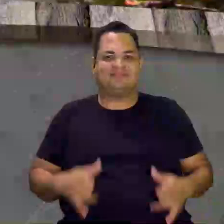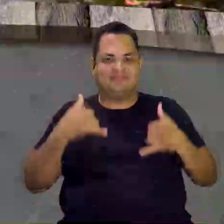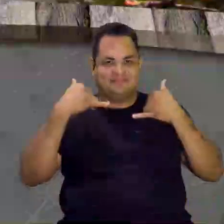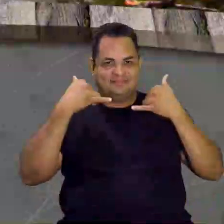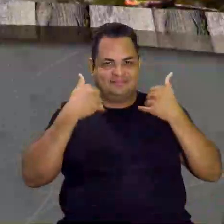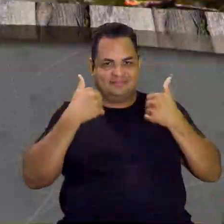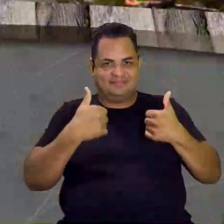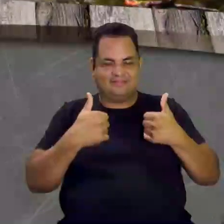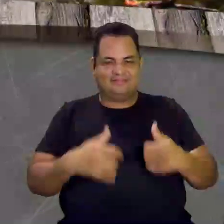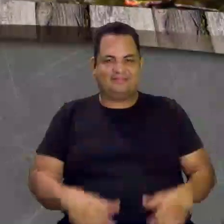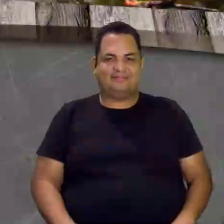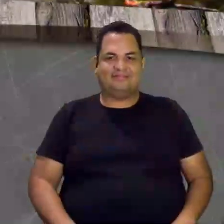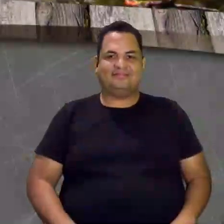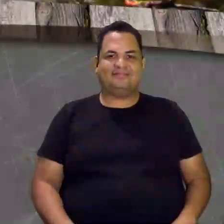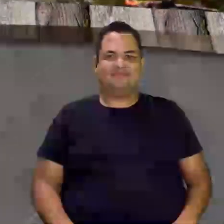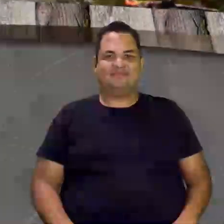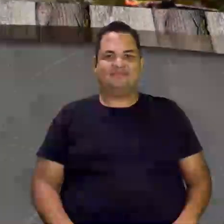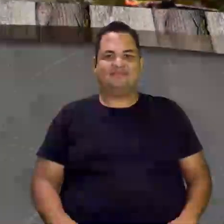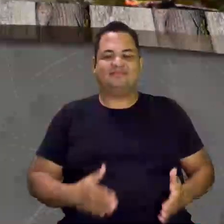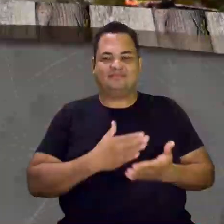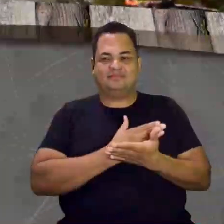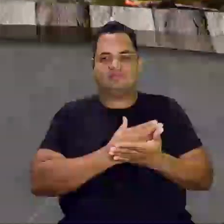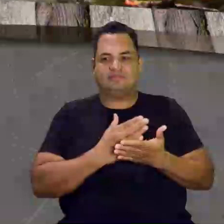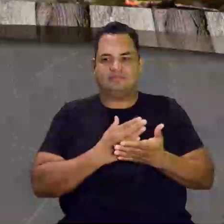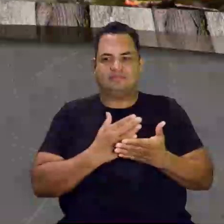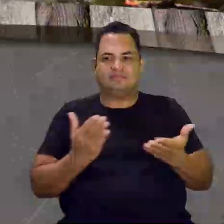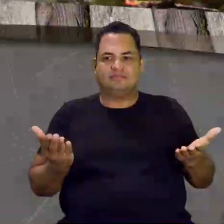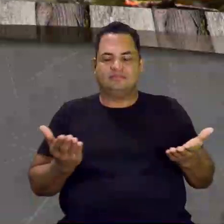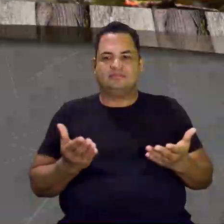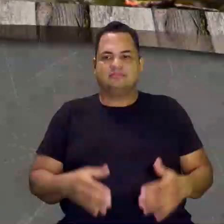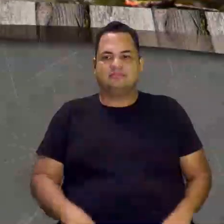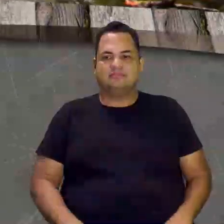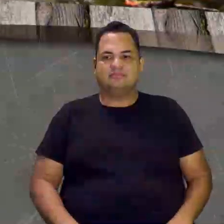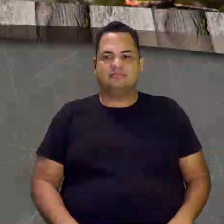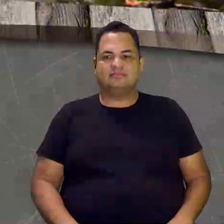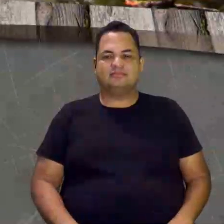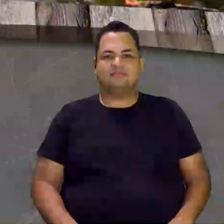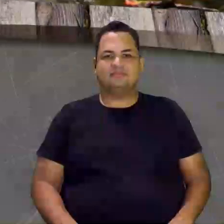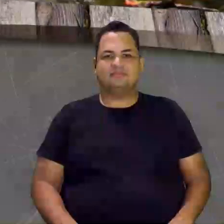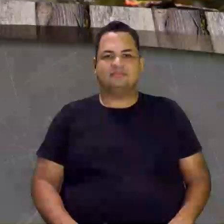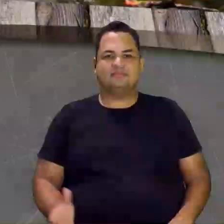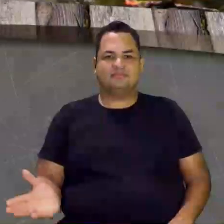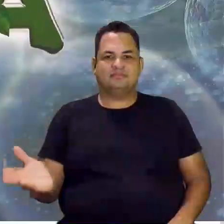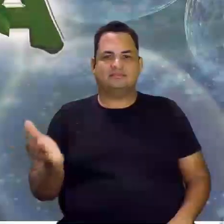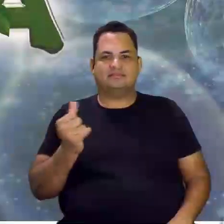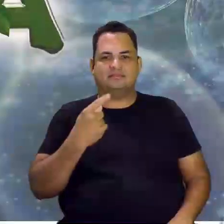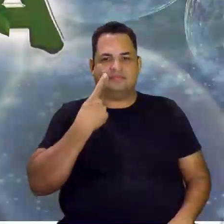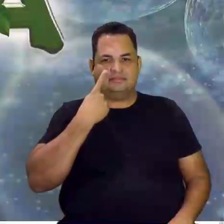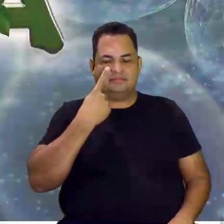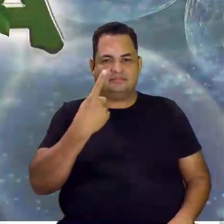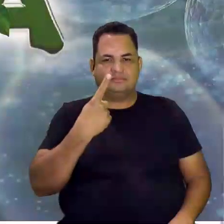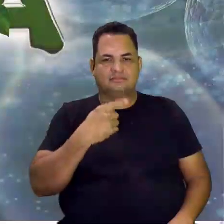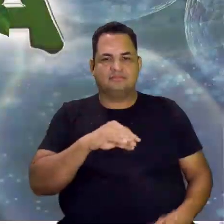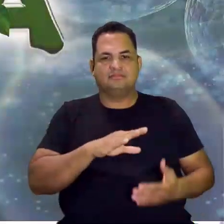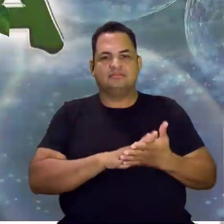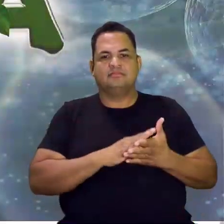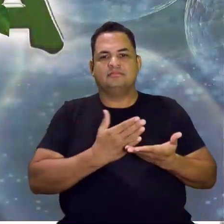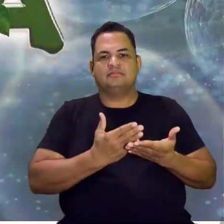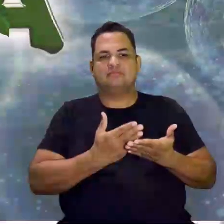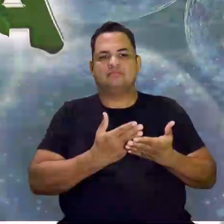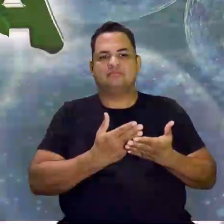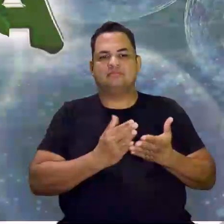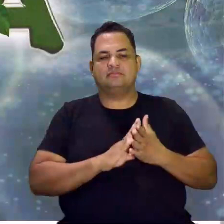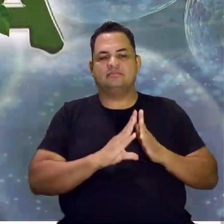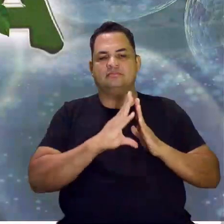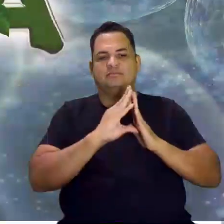galera. Olha, nós estamos aqui para começar, né? Vamos lá? Então, vamos dar uma olhada no nosso material da aula de